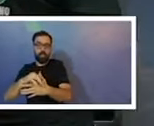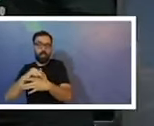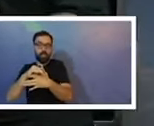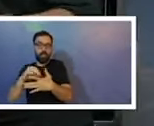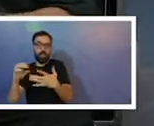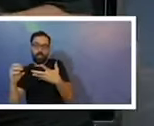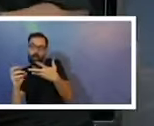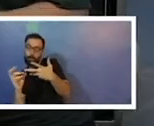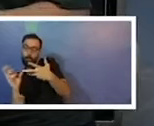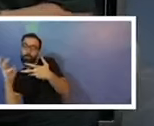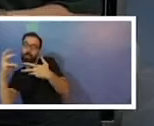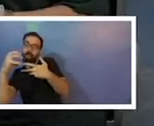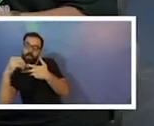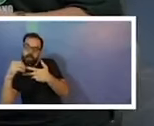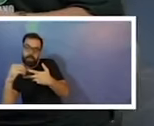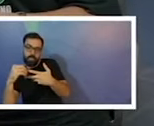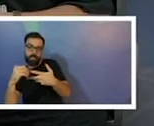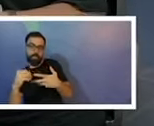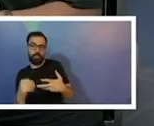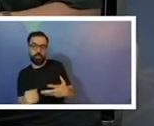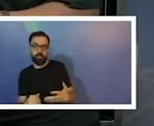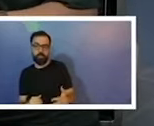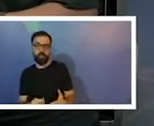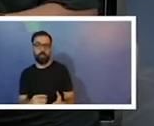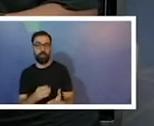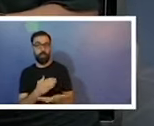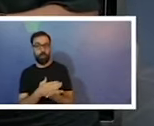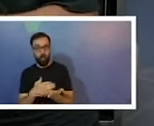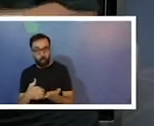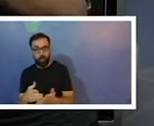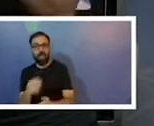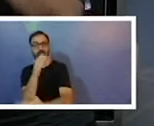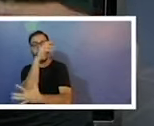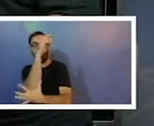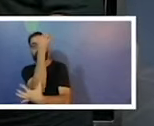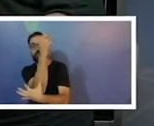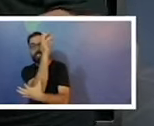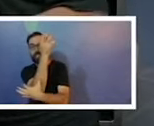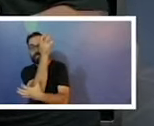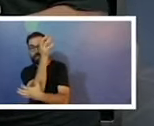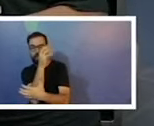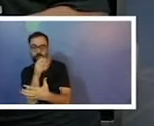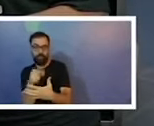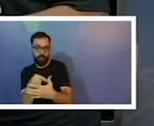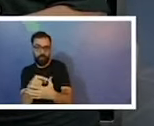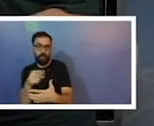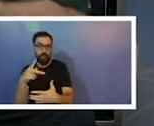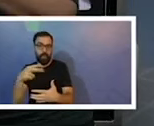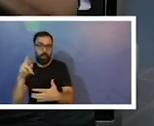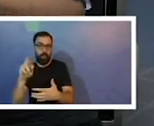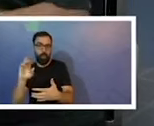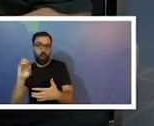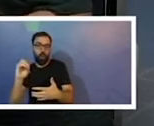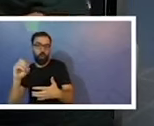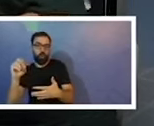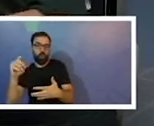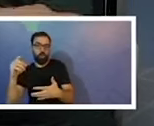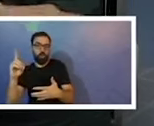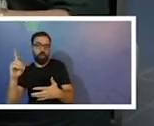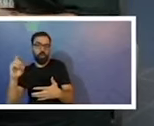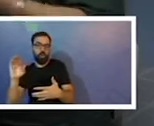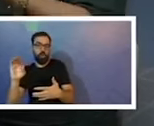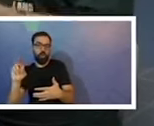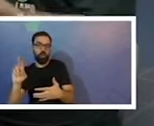próxima imagem, olha lá, o início de tudo vem do vegetal. Ele é um produtor. O